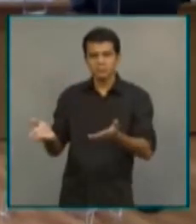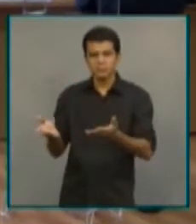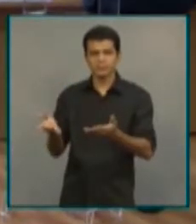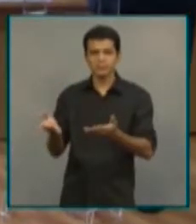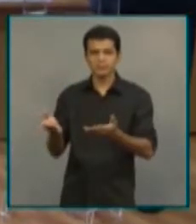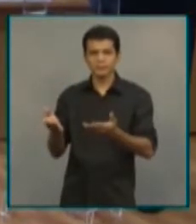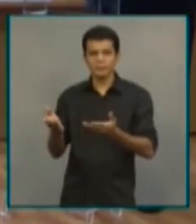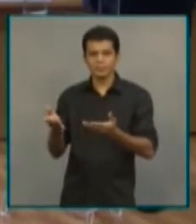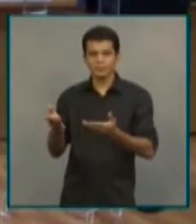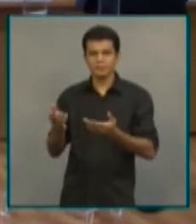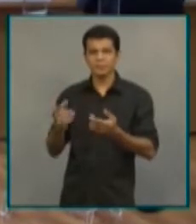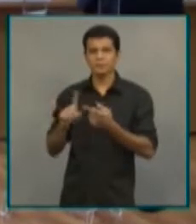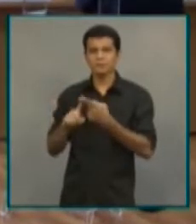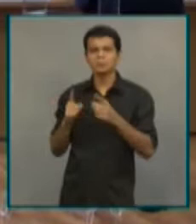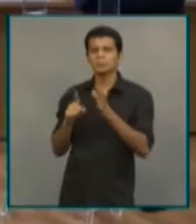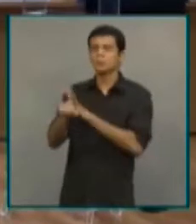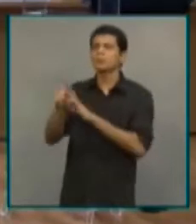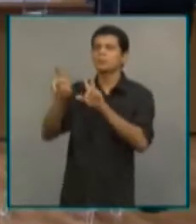vem.